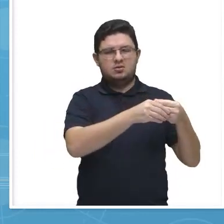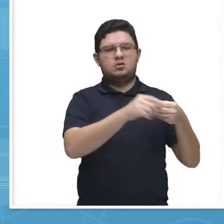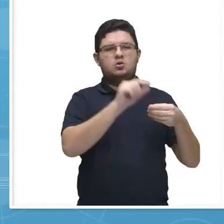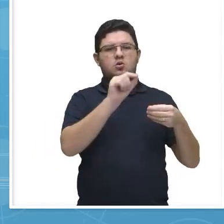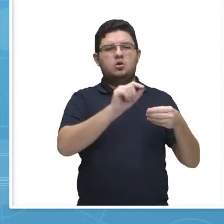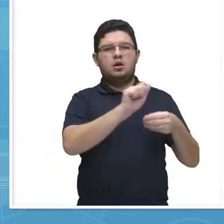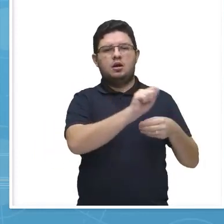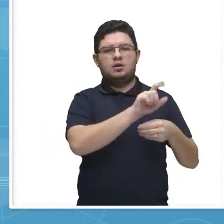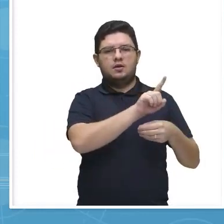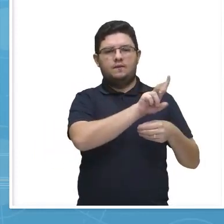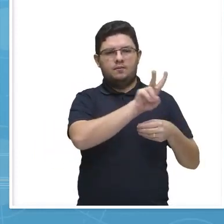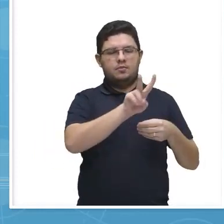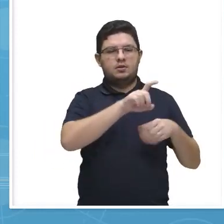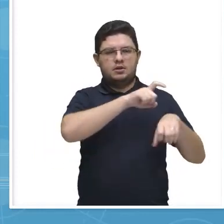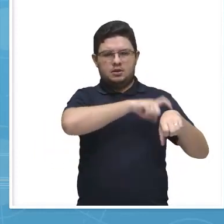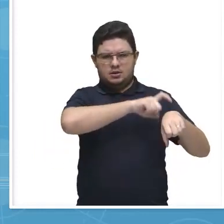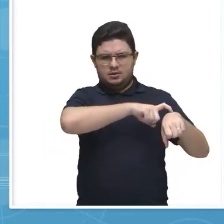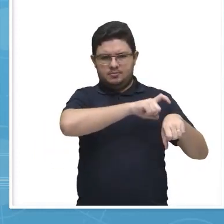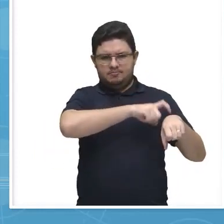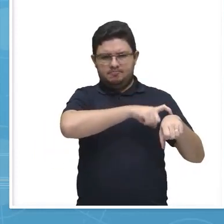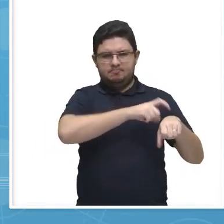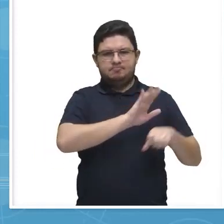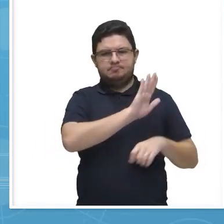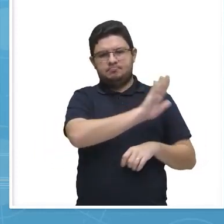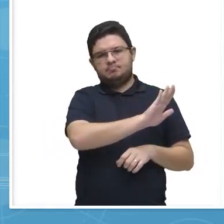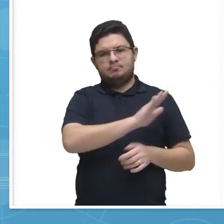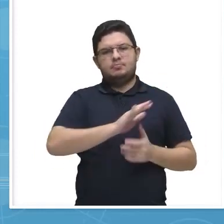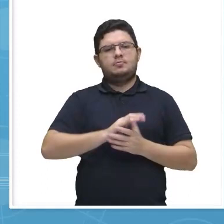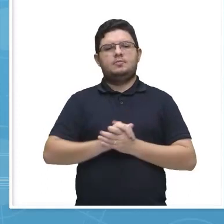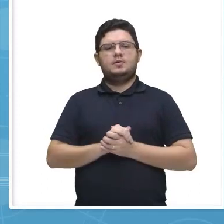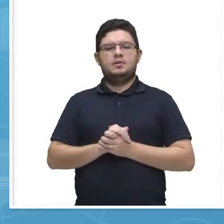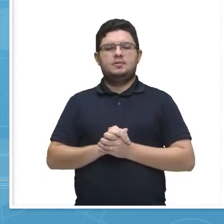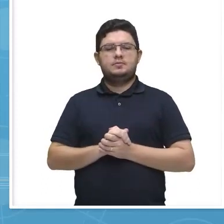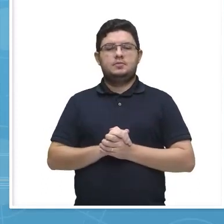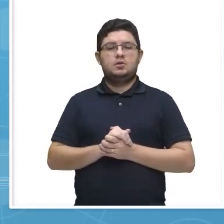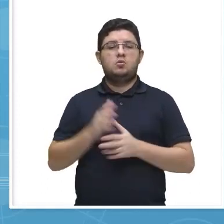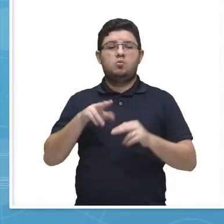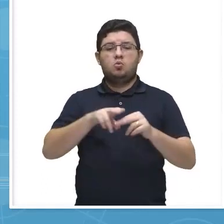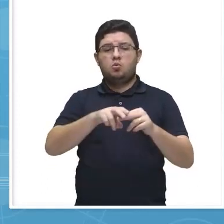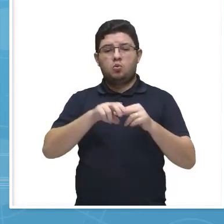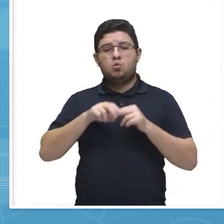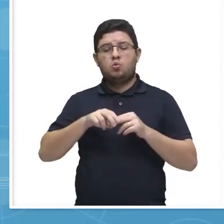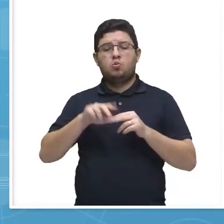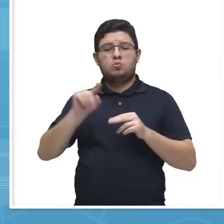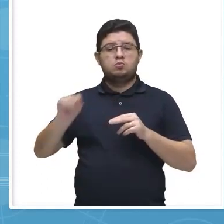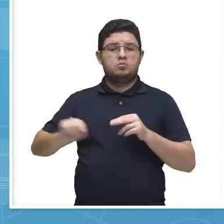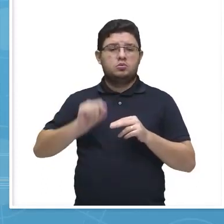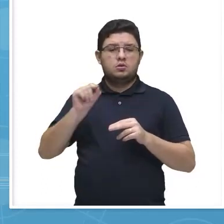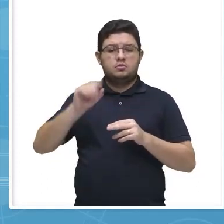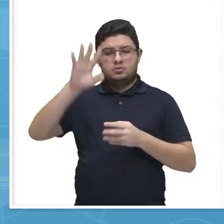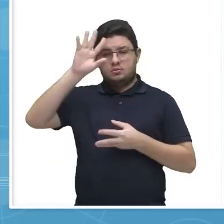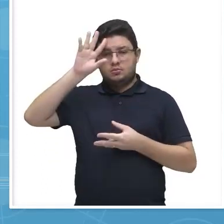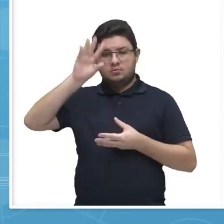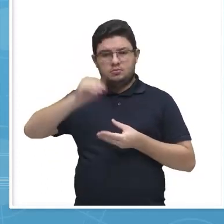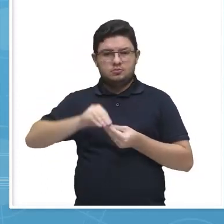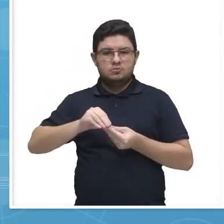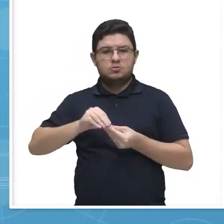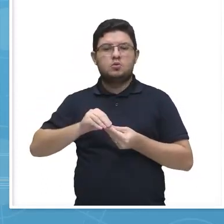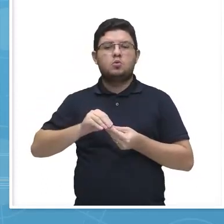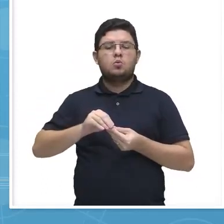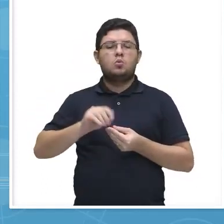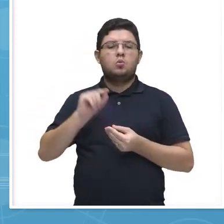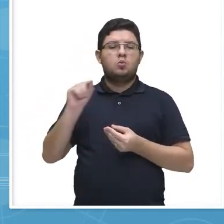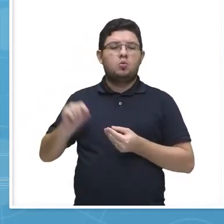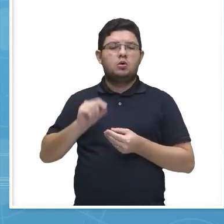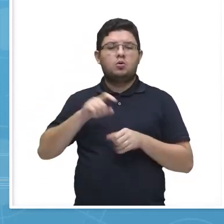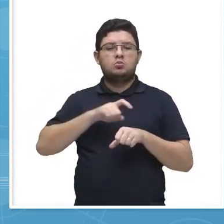tempo, certo? ADV de tempo. Portanto, mostra a circunstância, né,